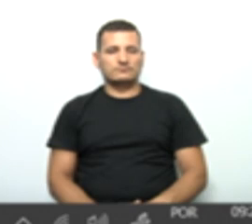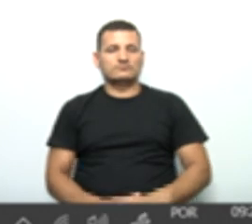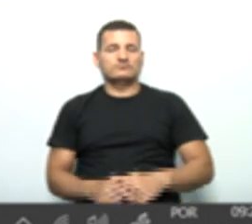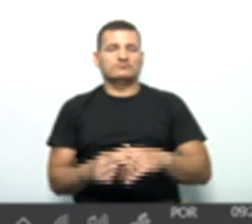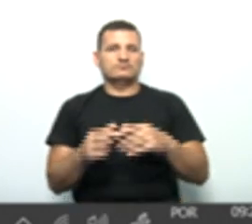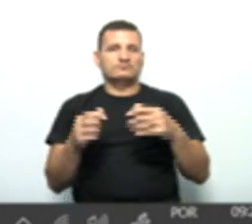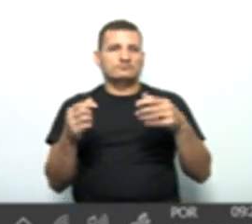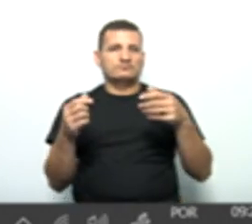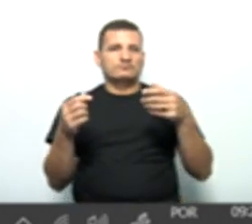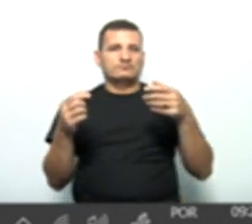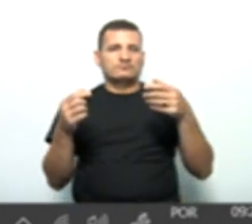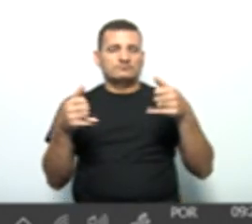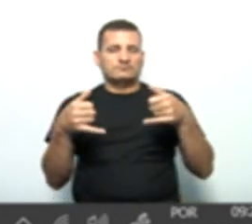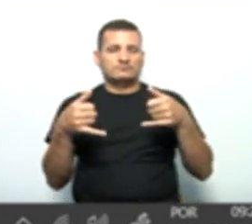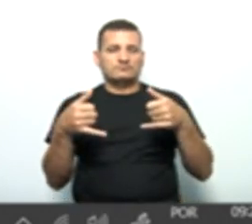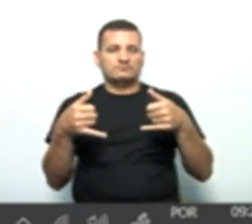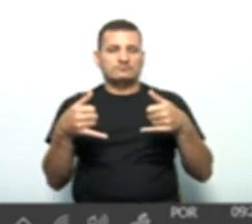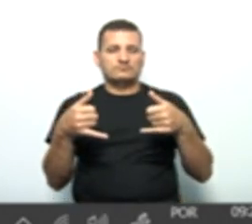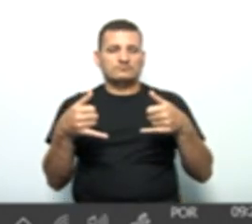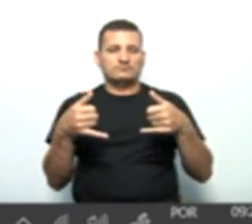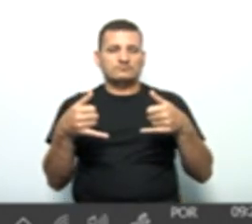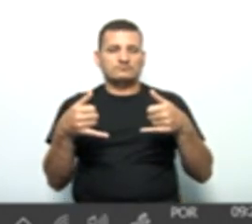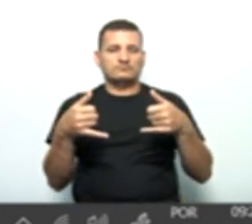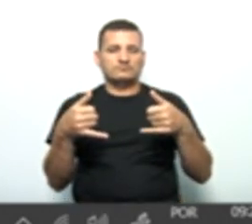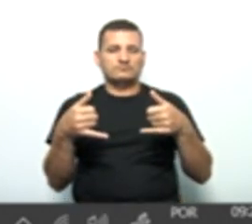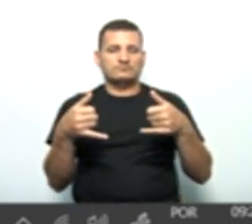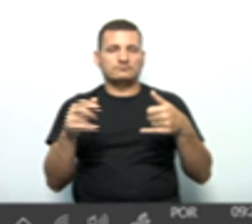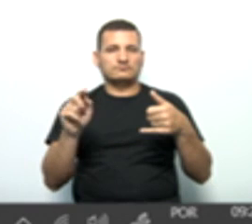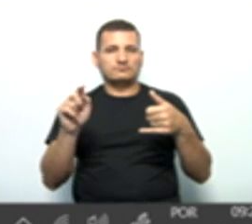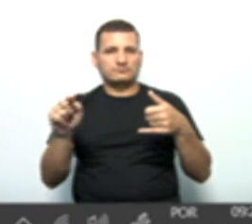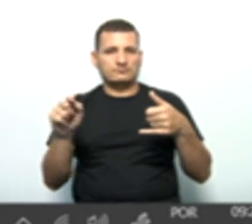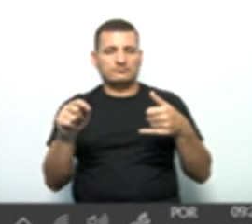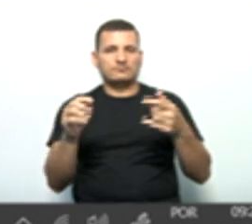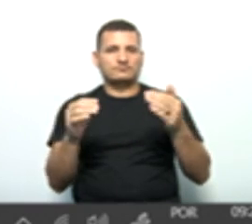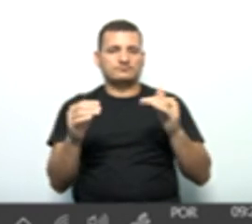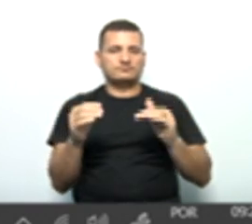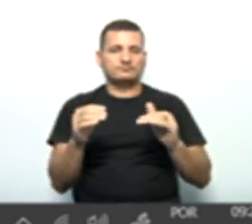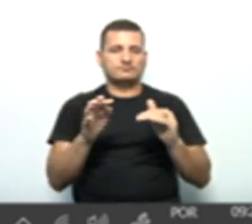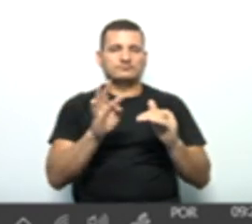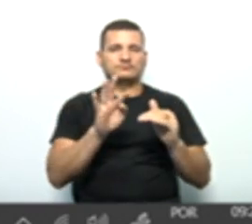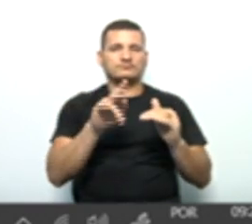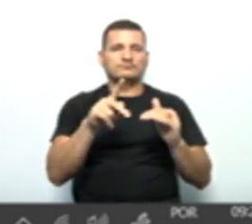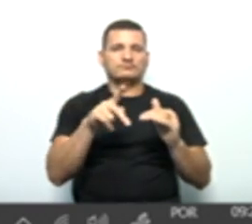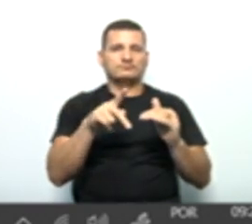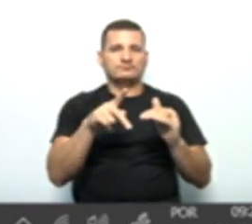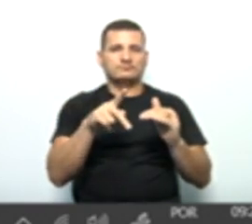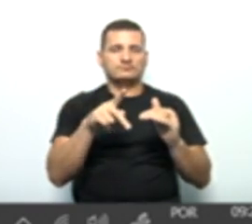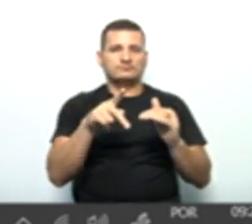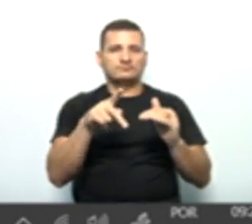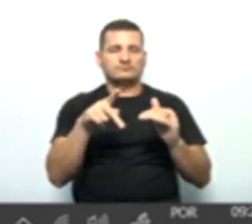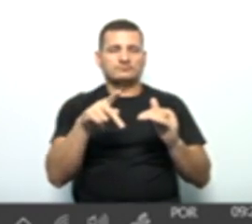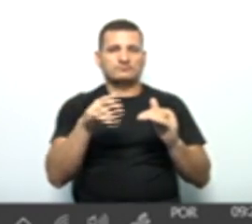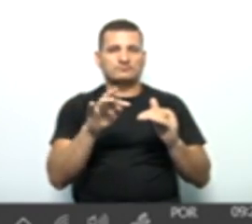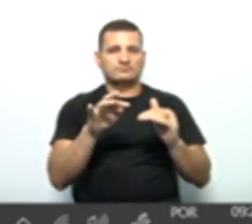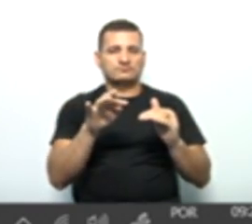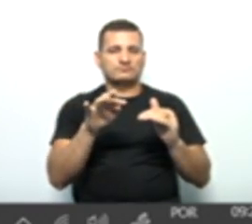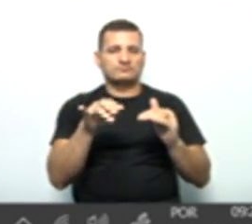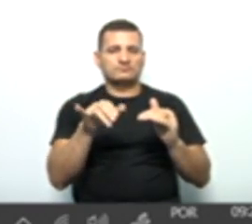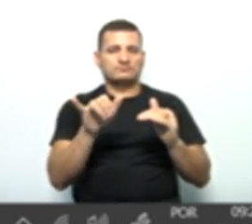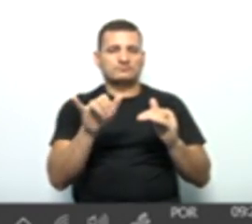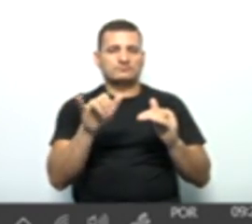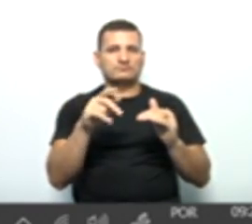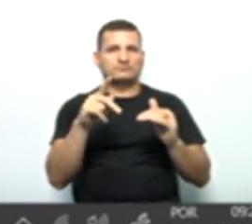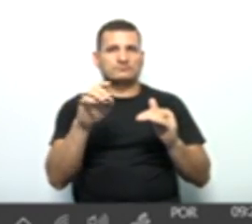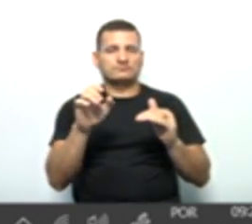chave, né? Que você coloca uma chave. E aí, você vai puxar o tipo aqui dela. E ela vai ser representada como